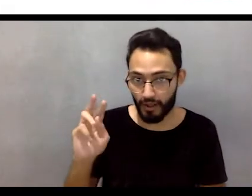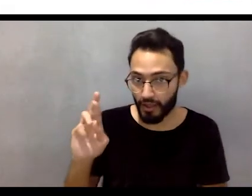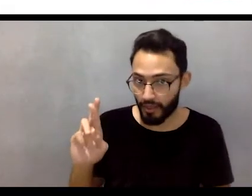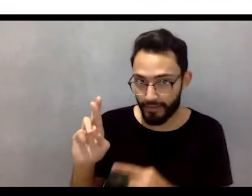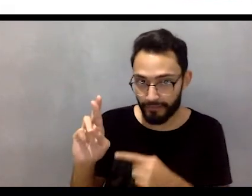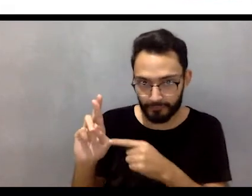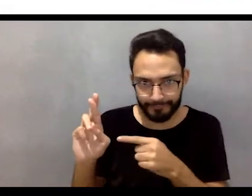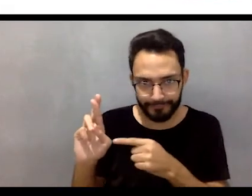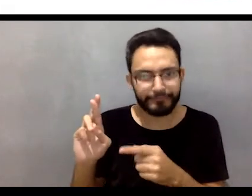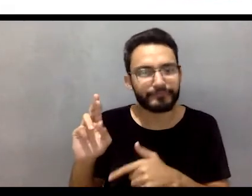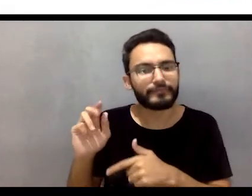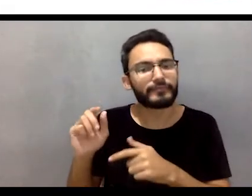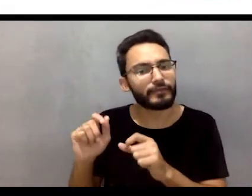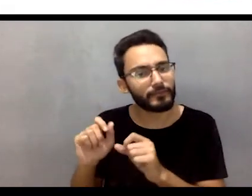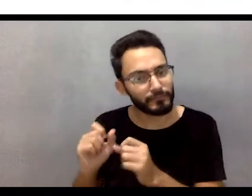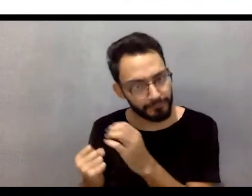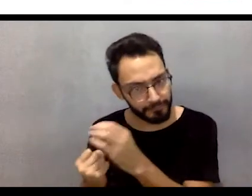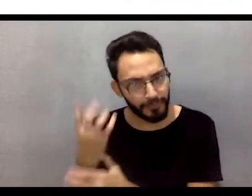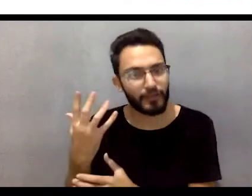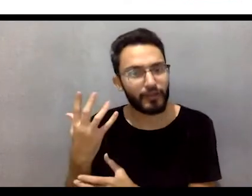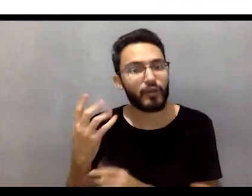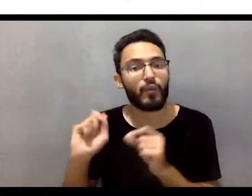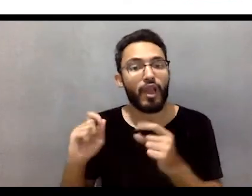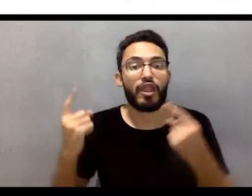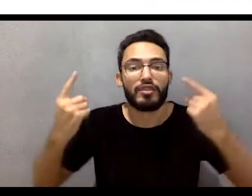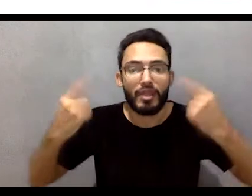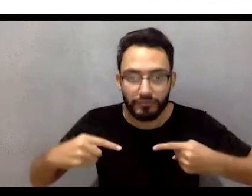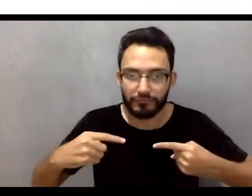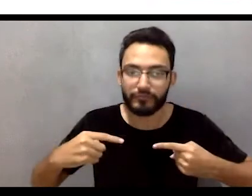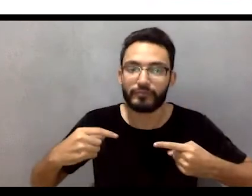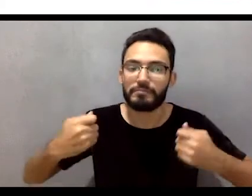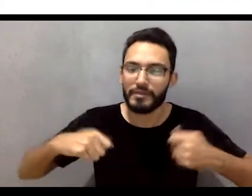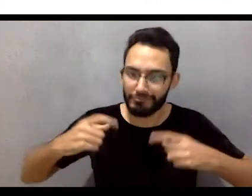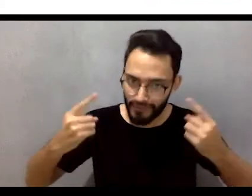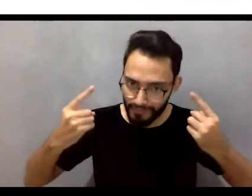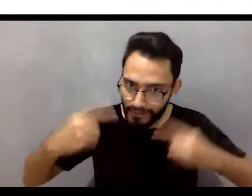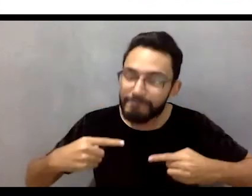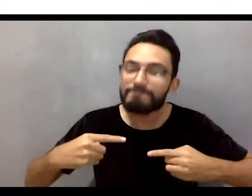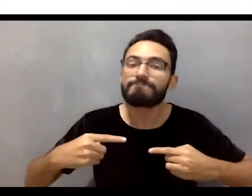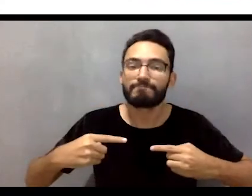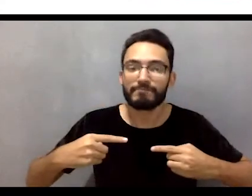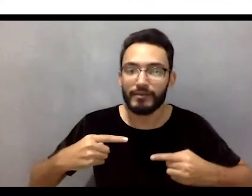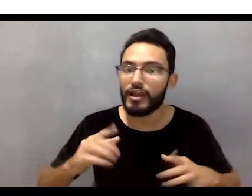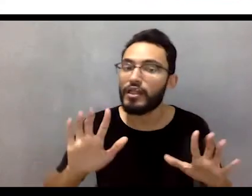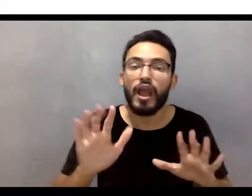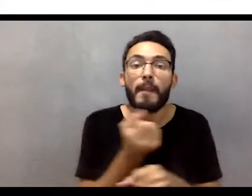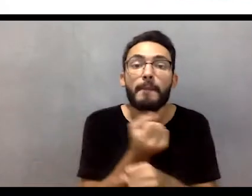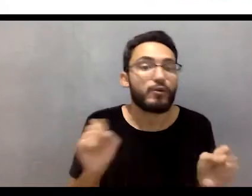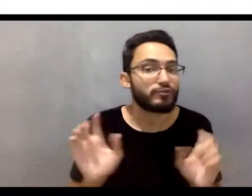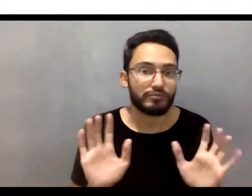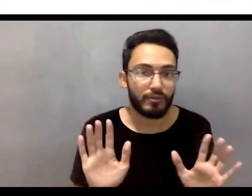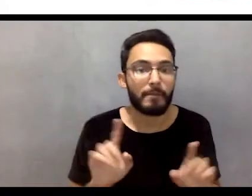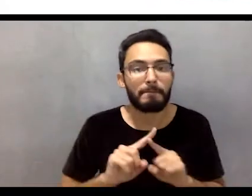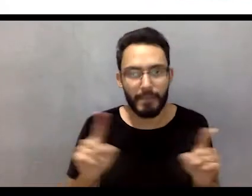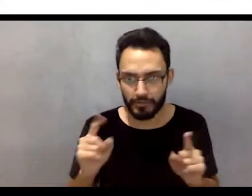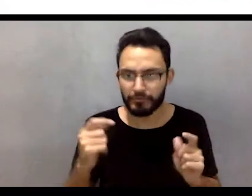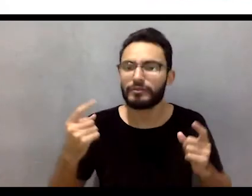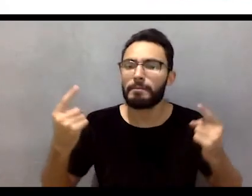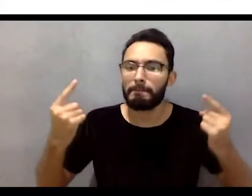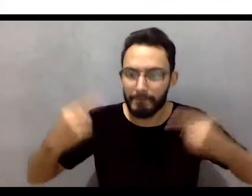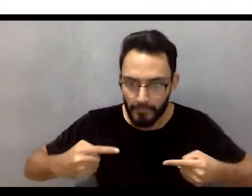foi feito para ser desafiador, bem desafiador, não impossível, mas